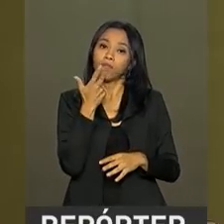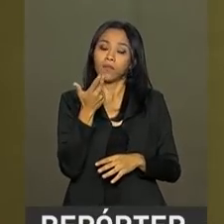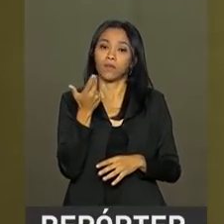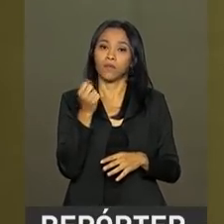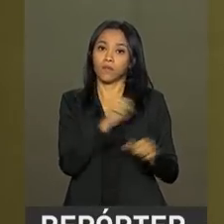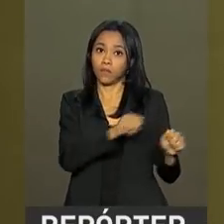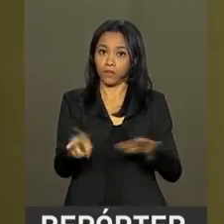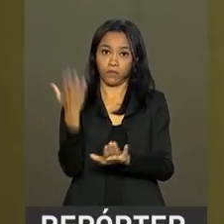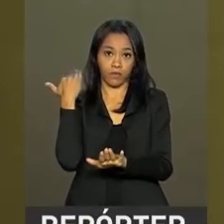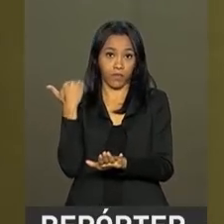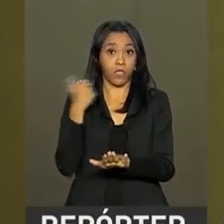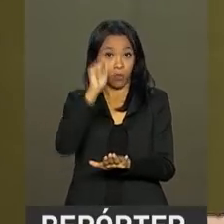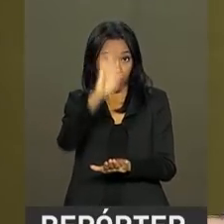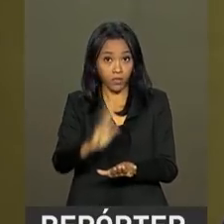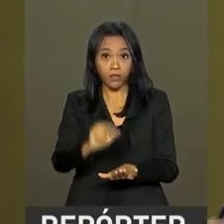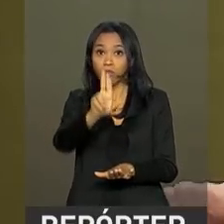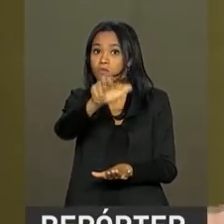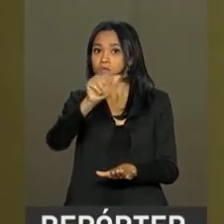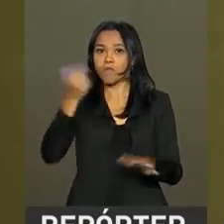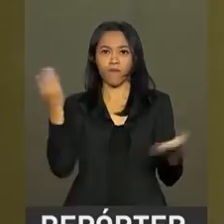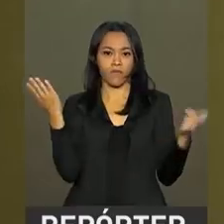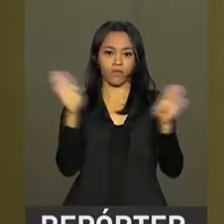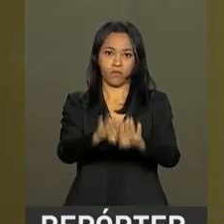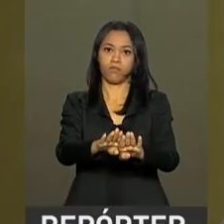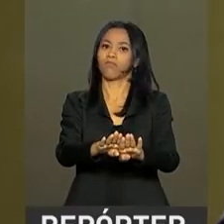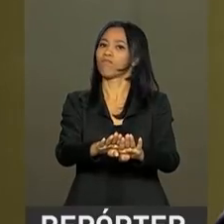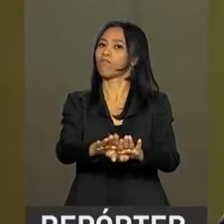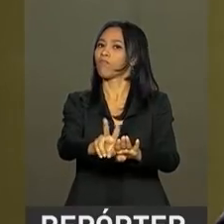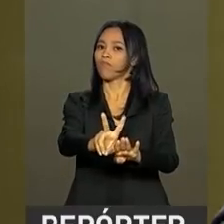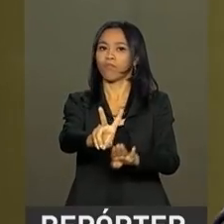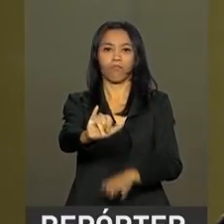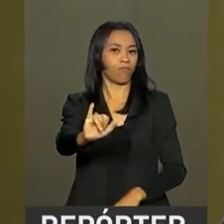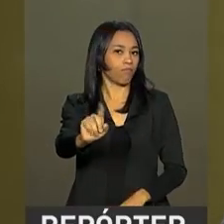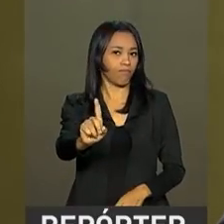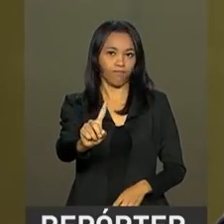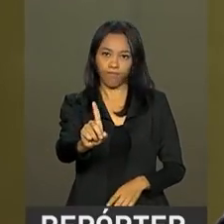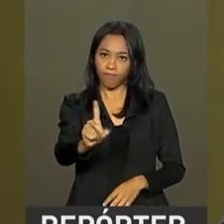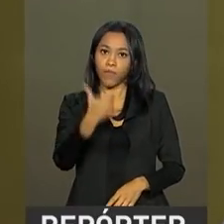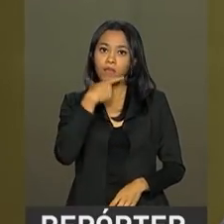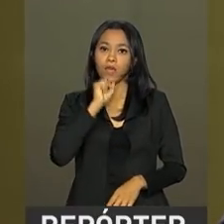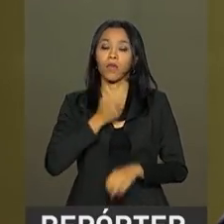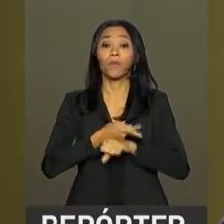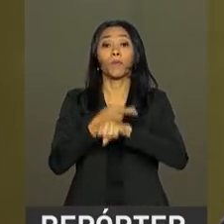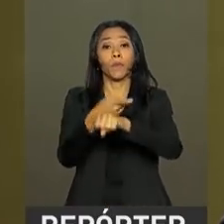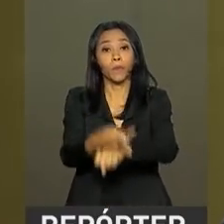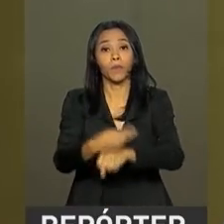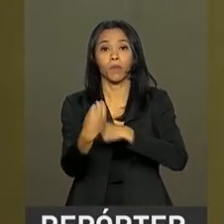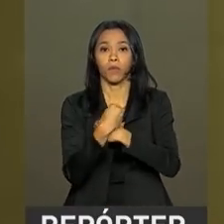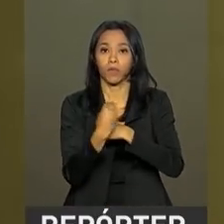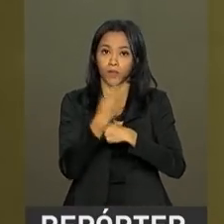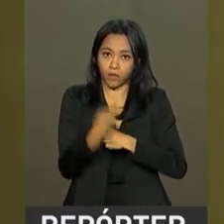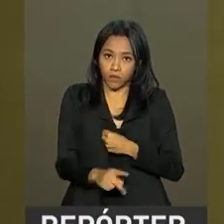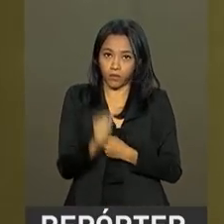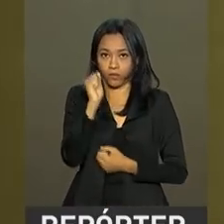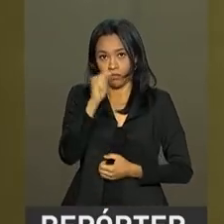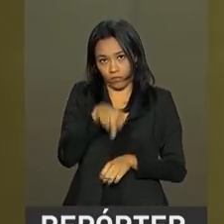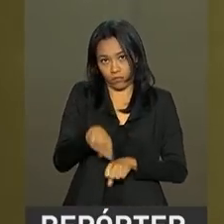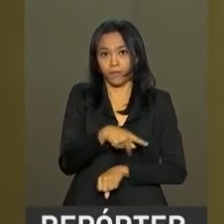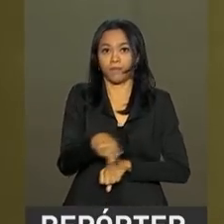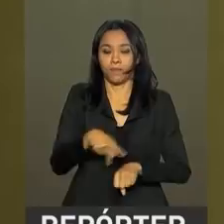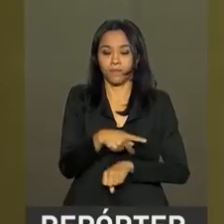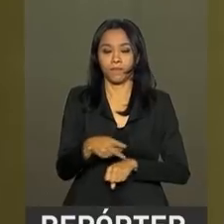jamais fechará as suas portas para os que buscam recursos em nosso país